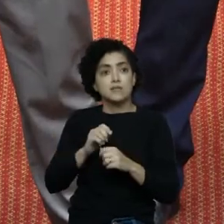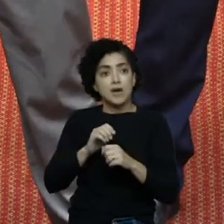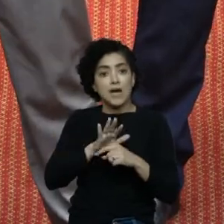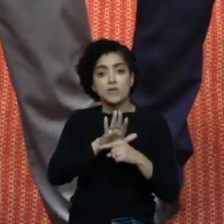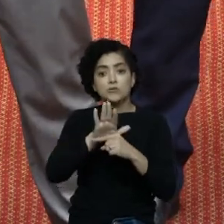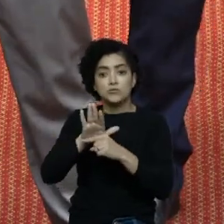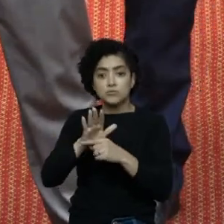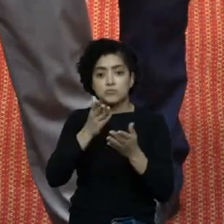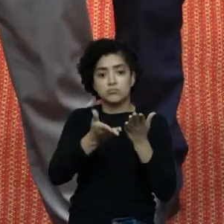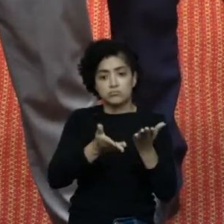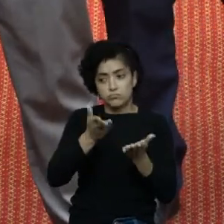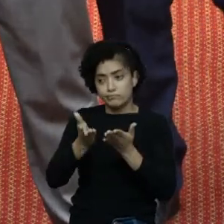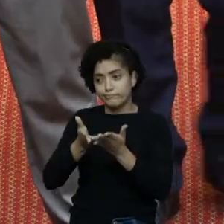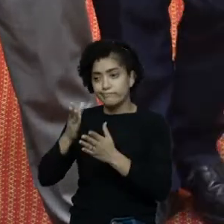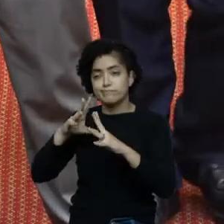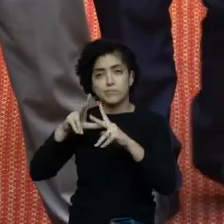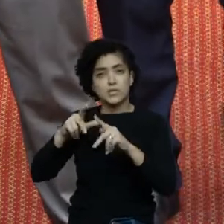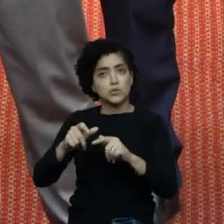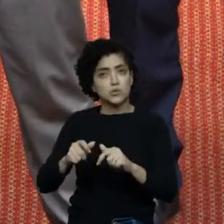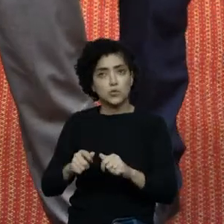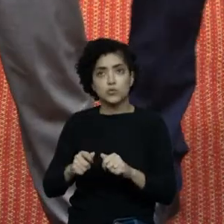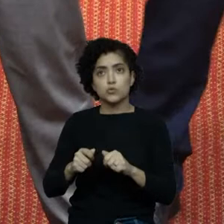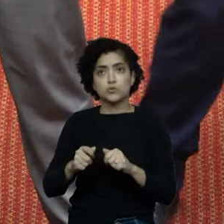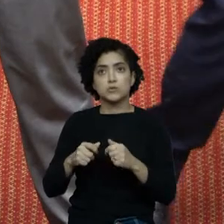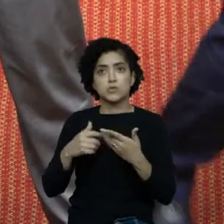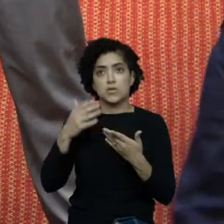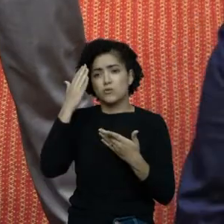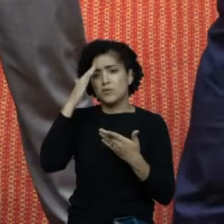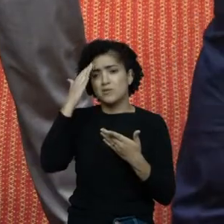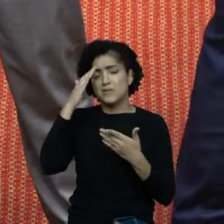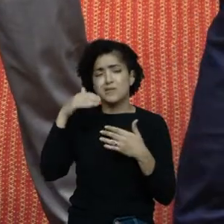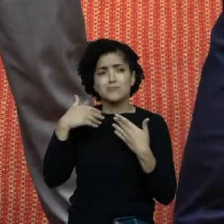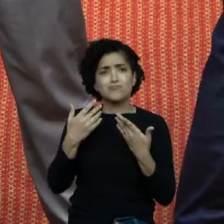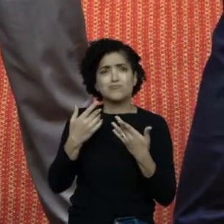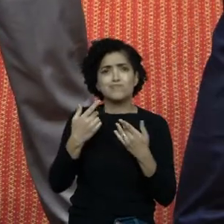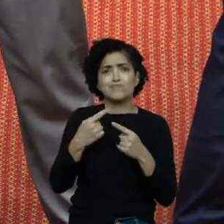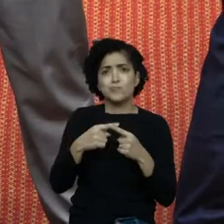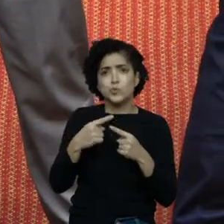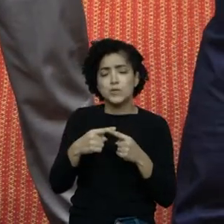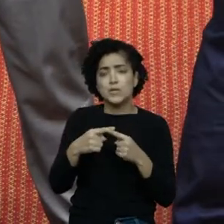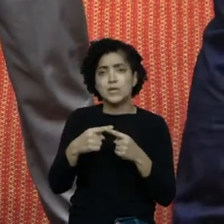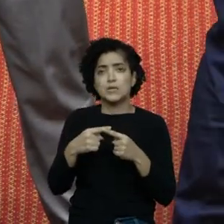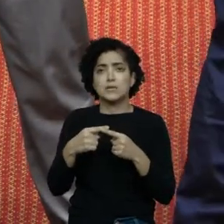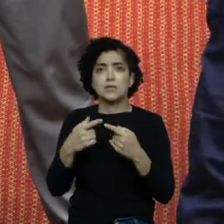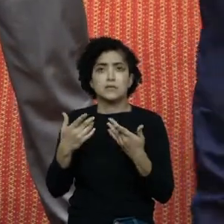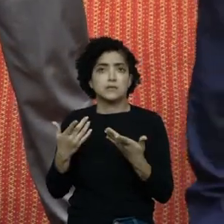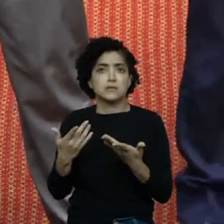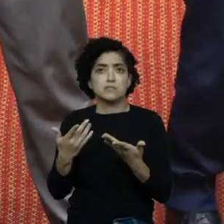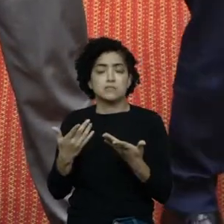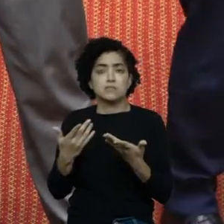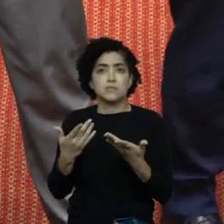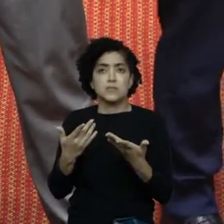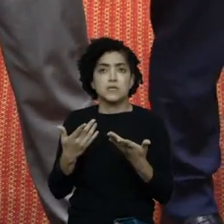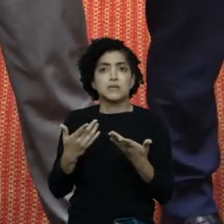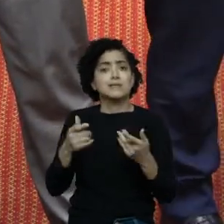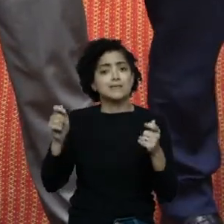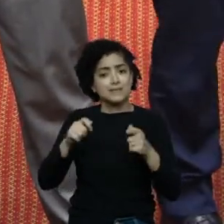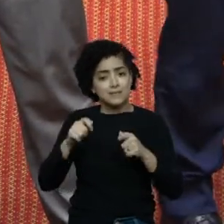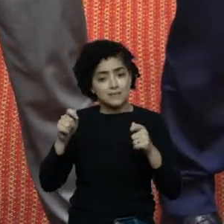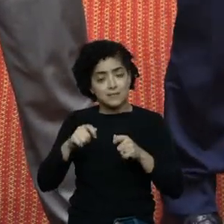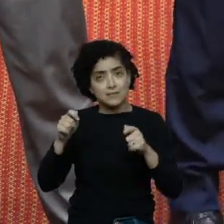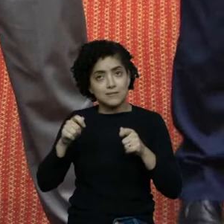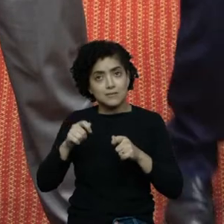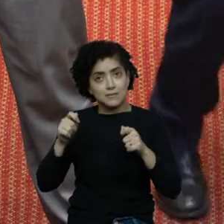para para todos eu eu realmente não entendo porque nosso tendo a possibilidade na mão na mão gente tá nós a mão